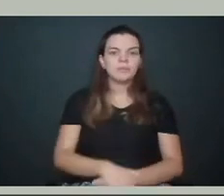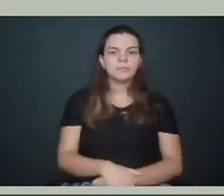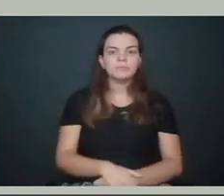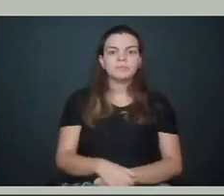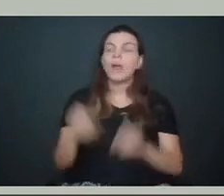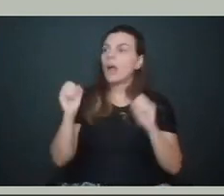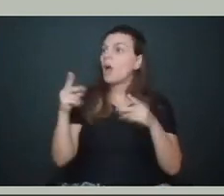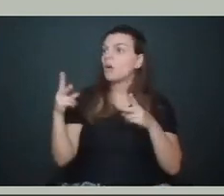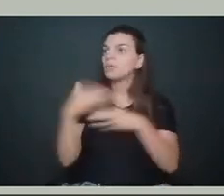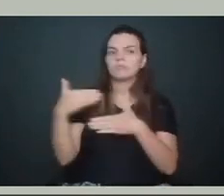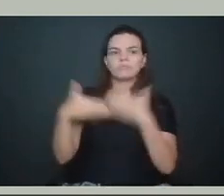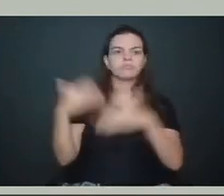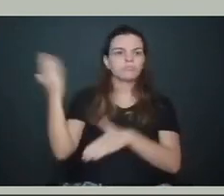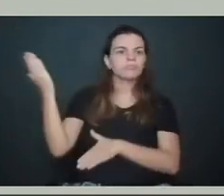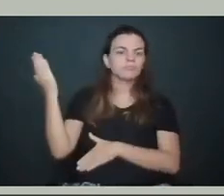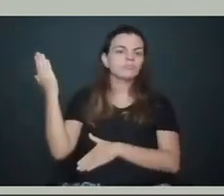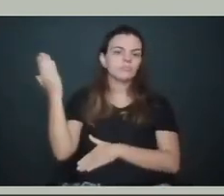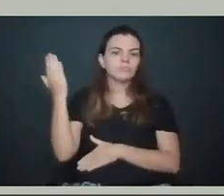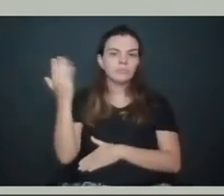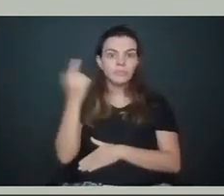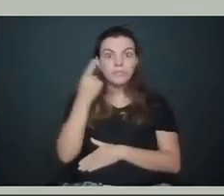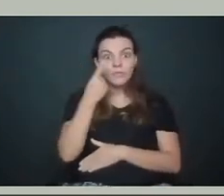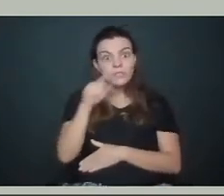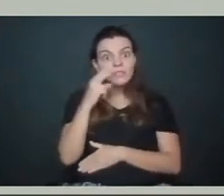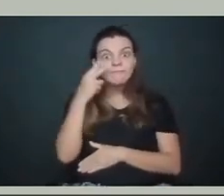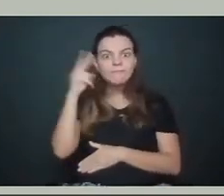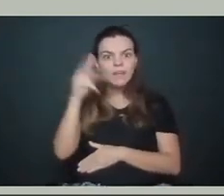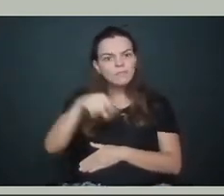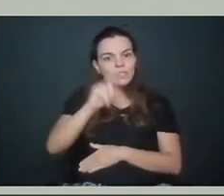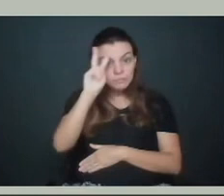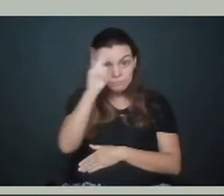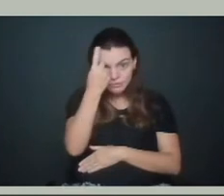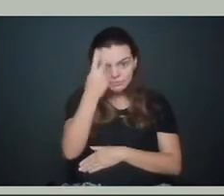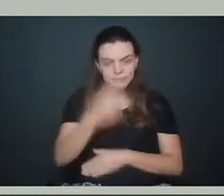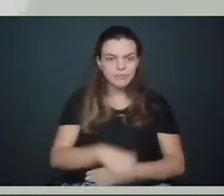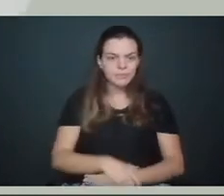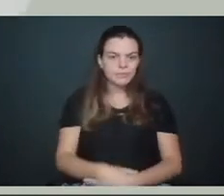nas projeções eu acho que eu convenço mais do que na minha fala.